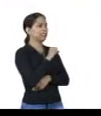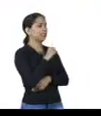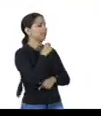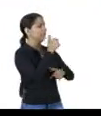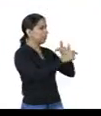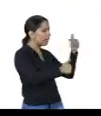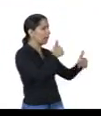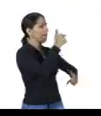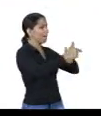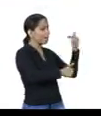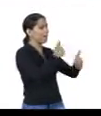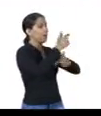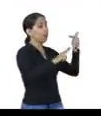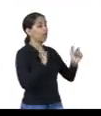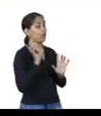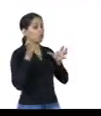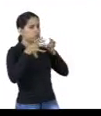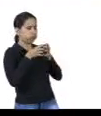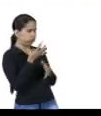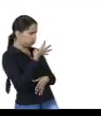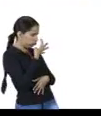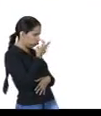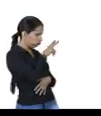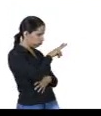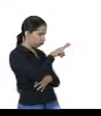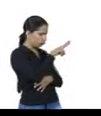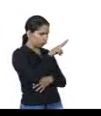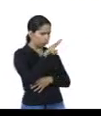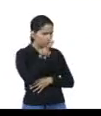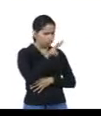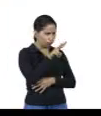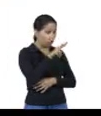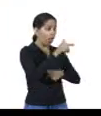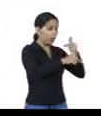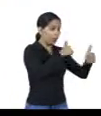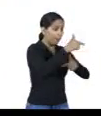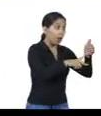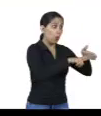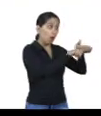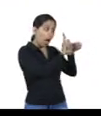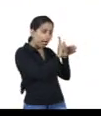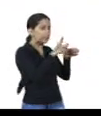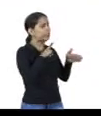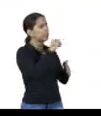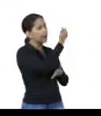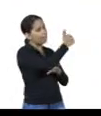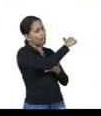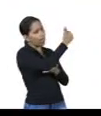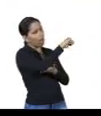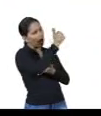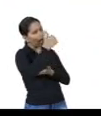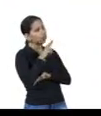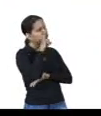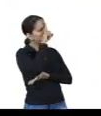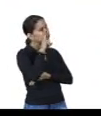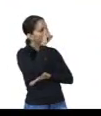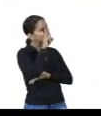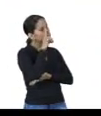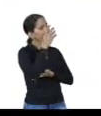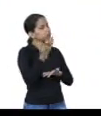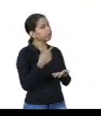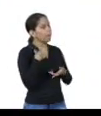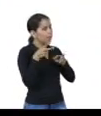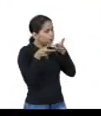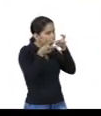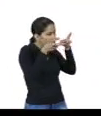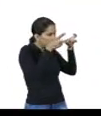da atividade, os empregados executam a análise de risco da atividade e esta análise de risco ela é baseada na